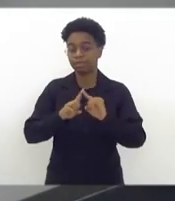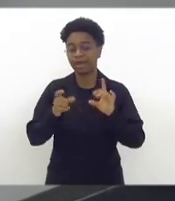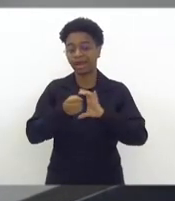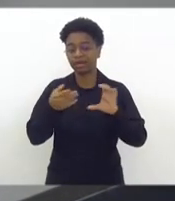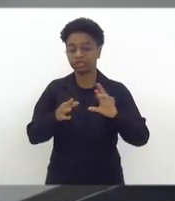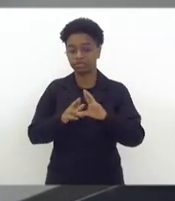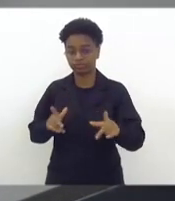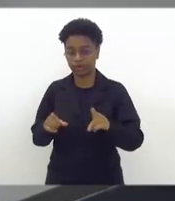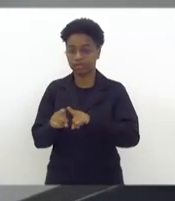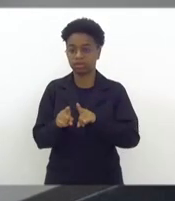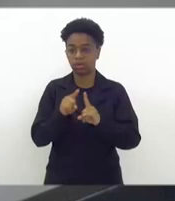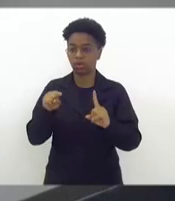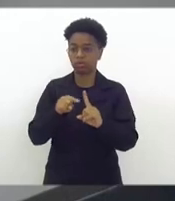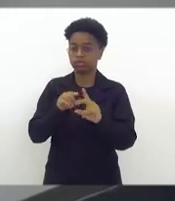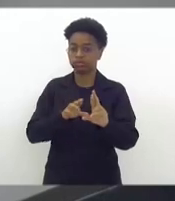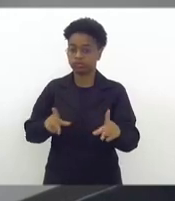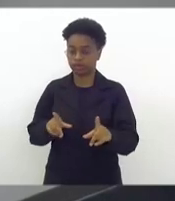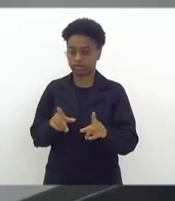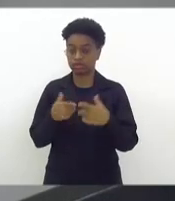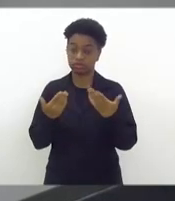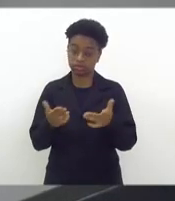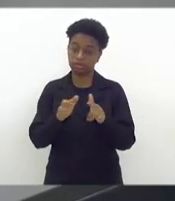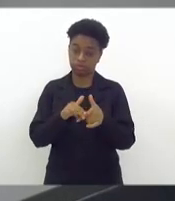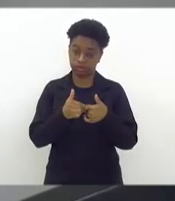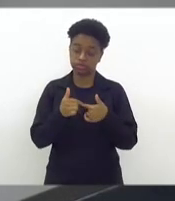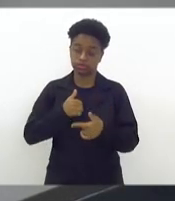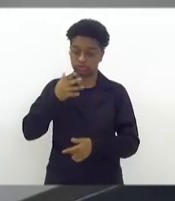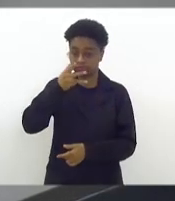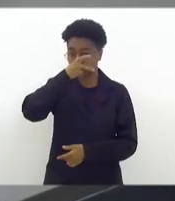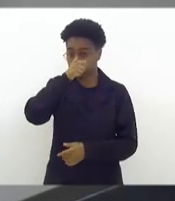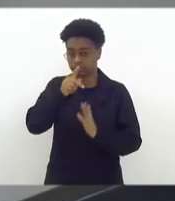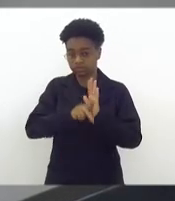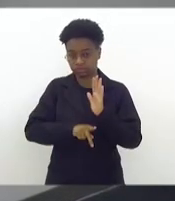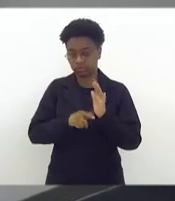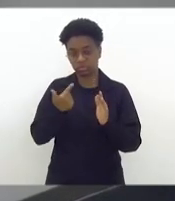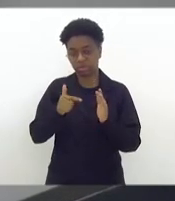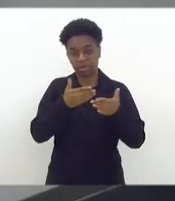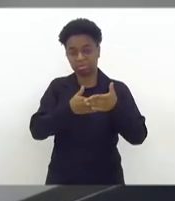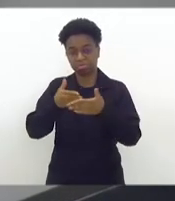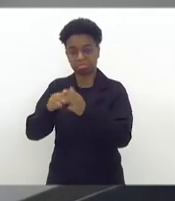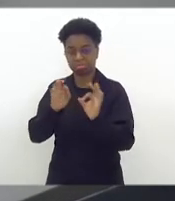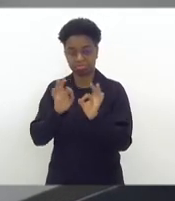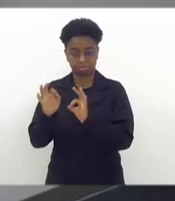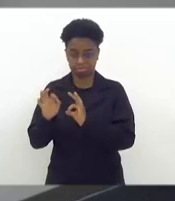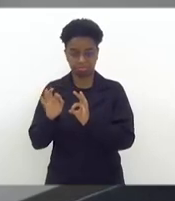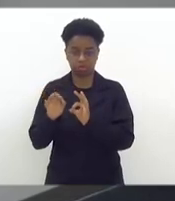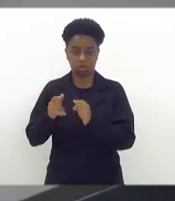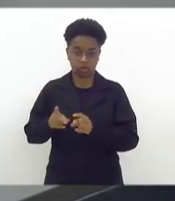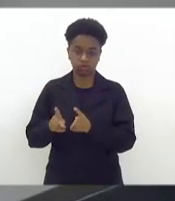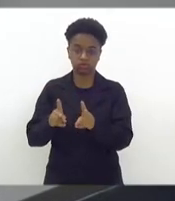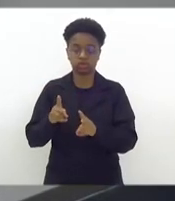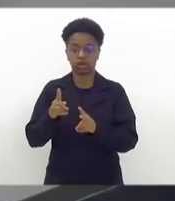os objetos de troca dessa lei. Então, portanto, salvo melhor juízo, não há nenhum impedimento à tramitação do PL do deputado